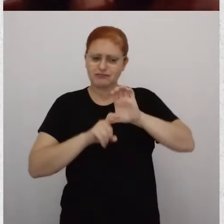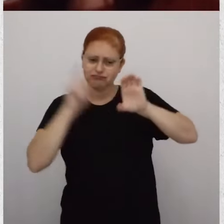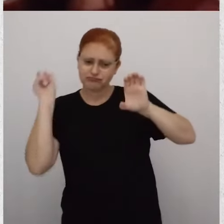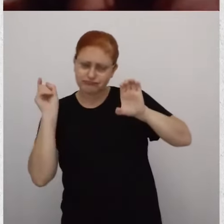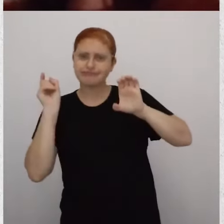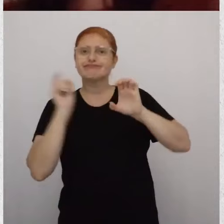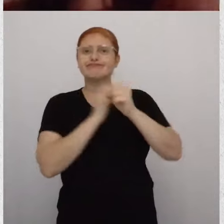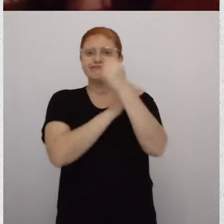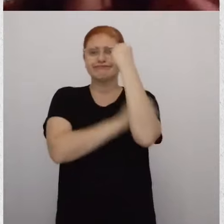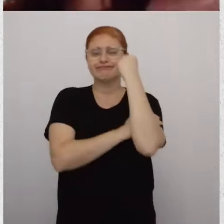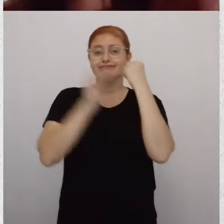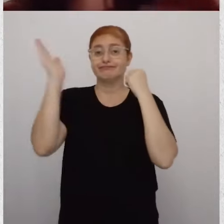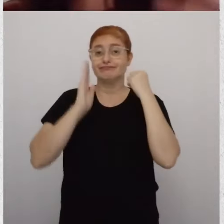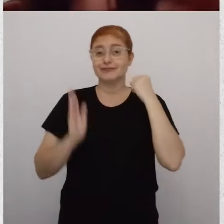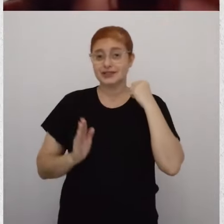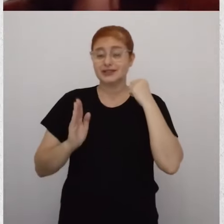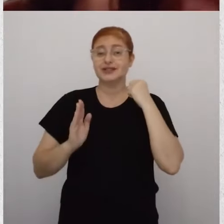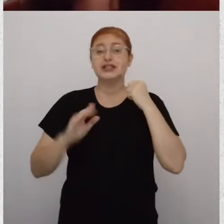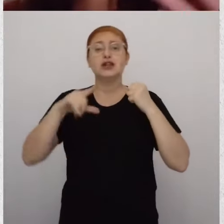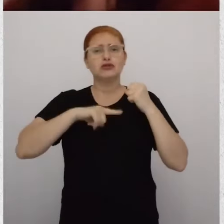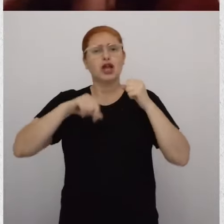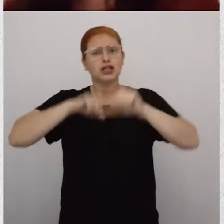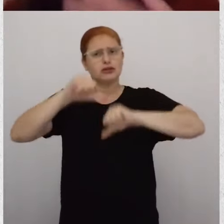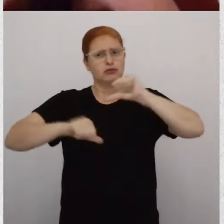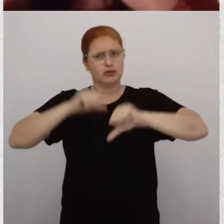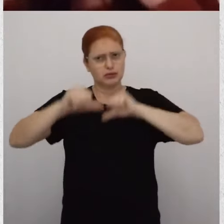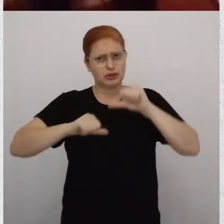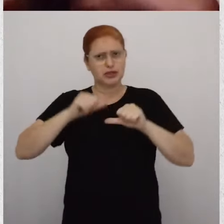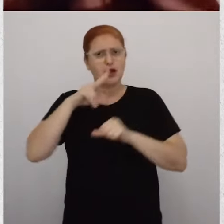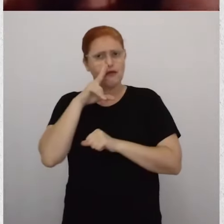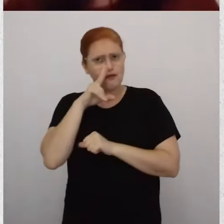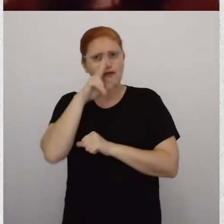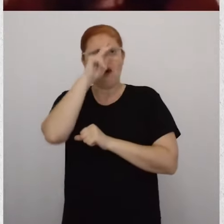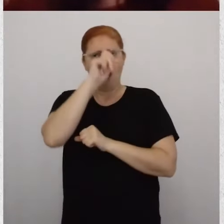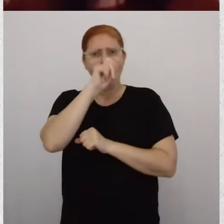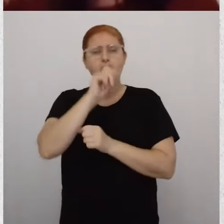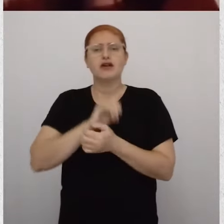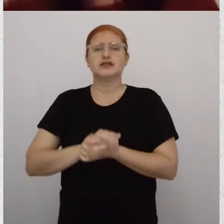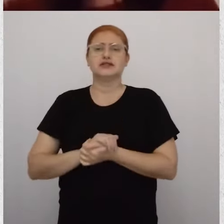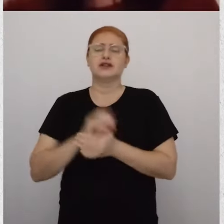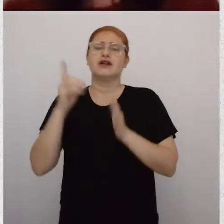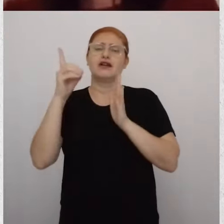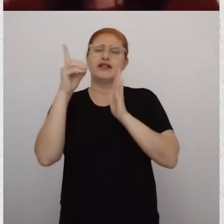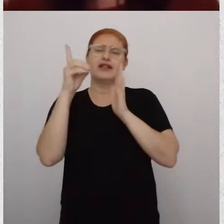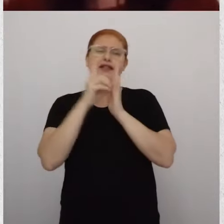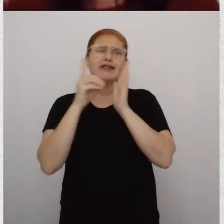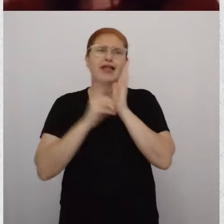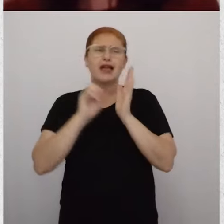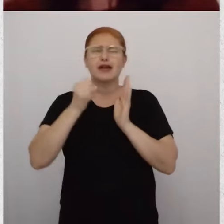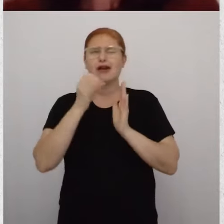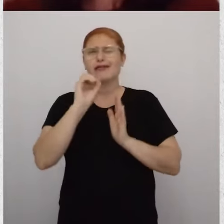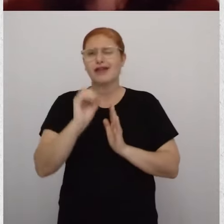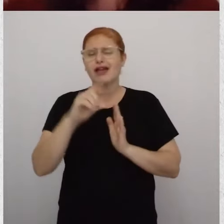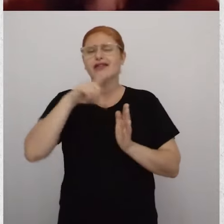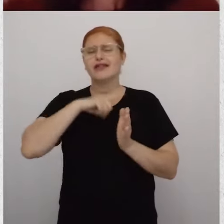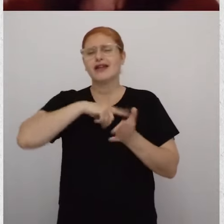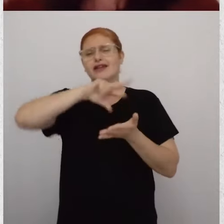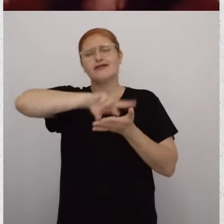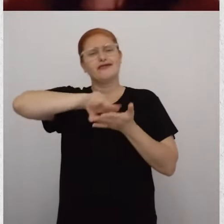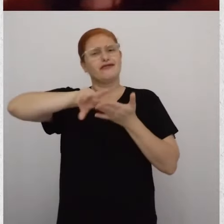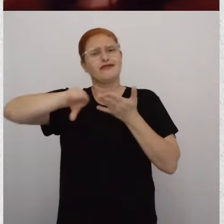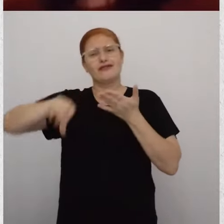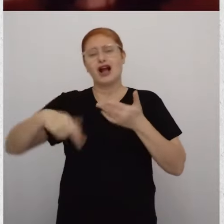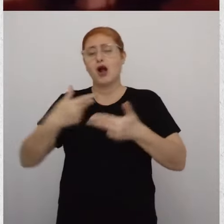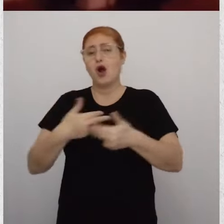no Brasil. E esse campo vai passar por uma transformação muito intensa, né? Acho que desde a década de 80 tem vários